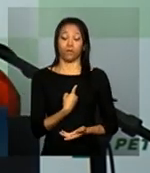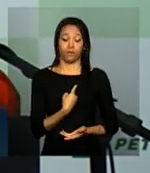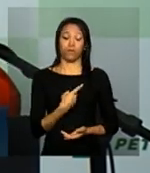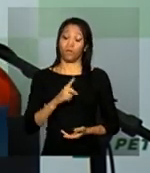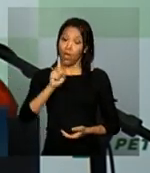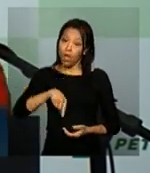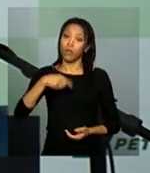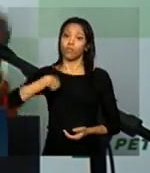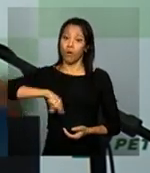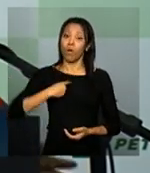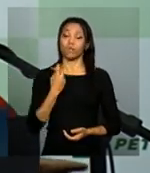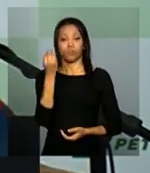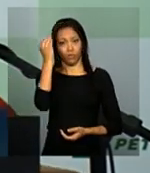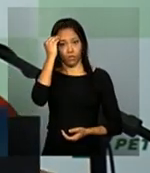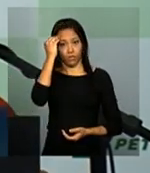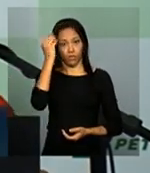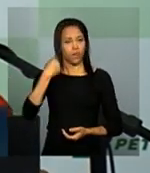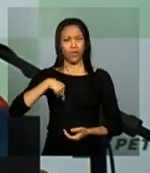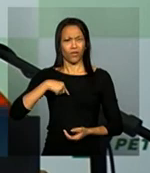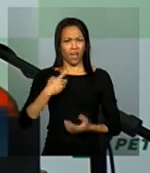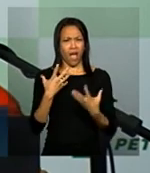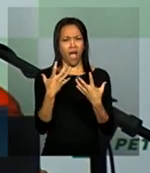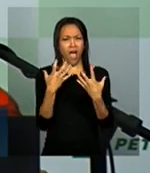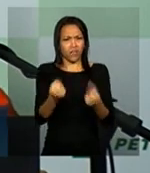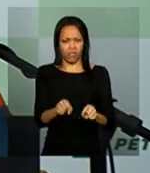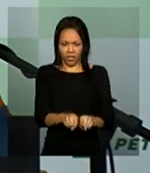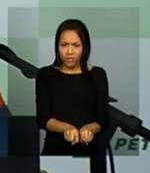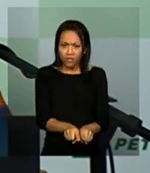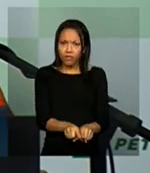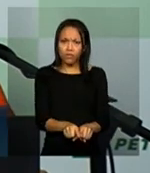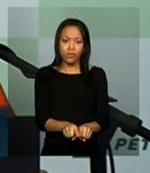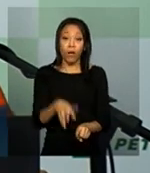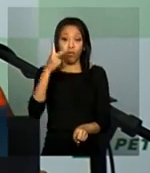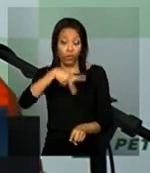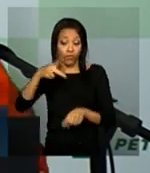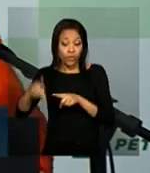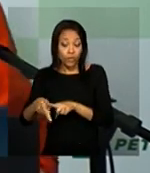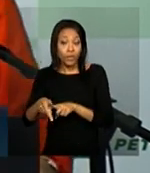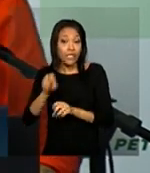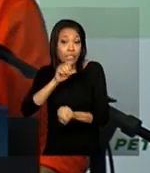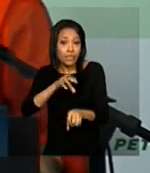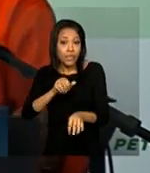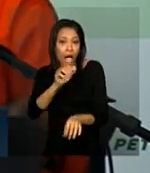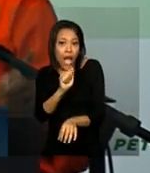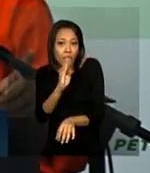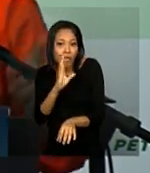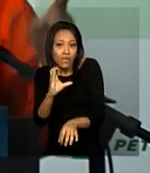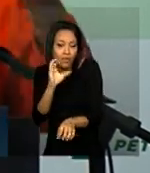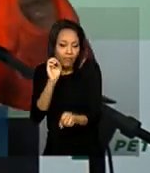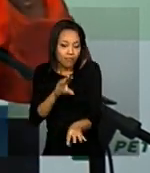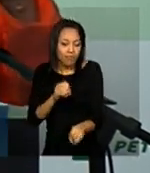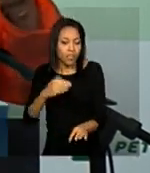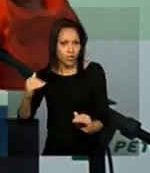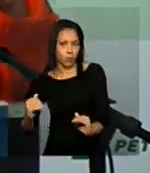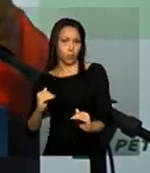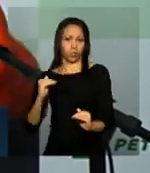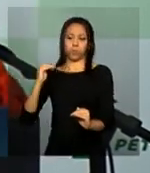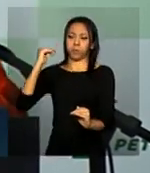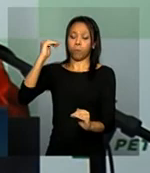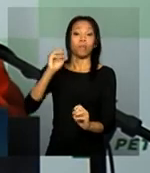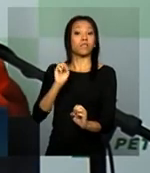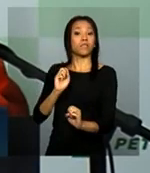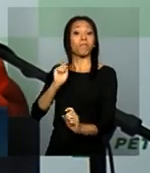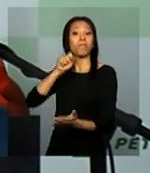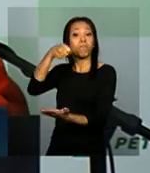Nossa culpa. Nós não podemos aceitar isso. Professora alfabetizadora tem de ter status, a gente tem de pagar